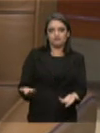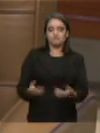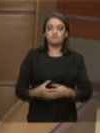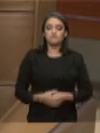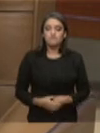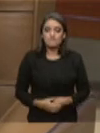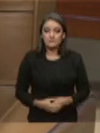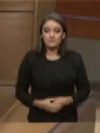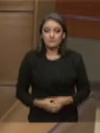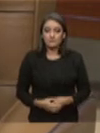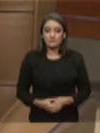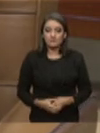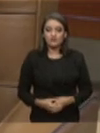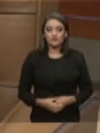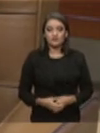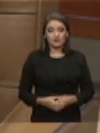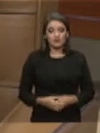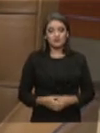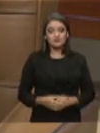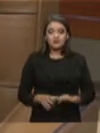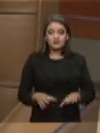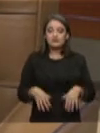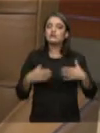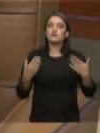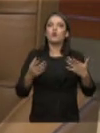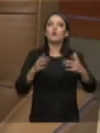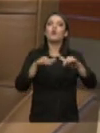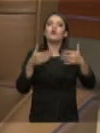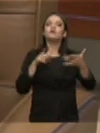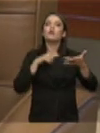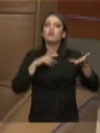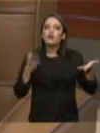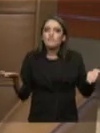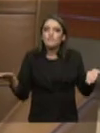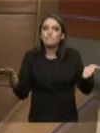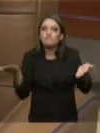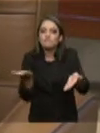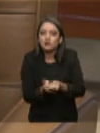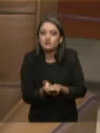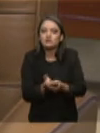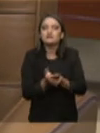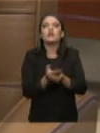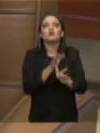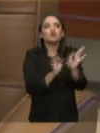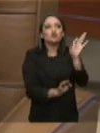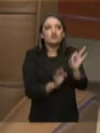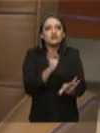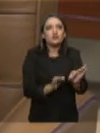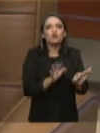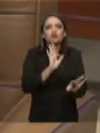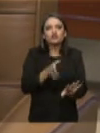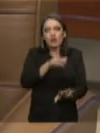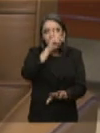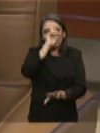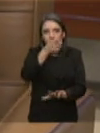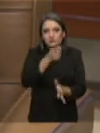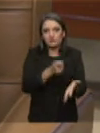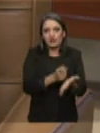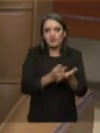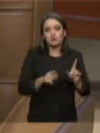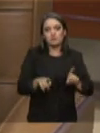Formular de existência das ações de execução fiscal já ajuizadas, bem como deixar de interpor recursos